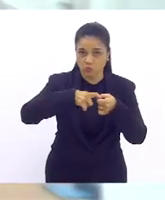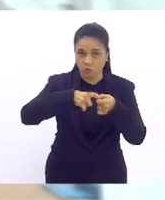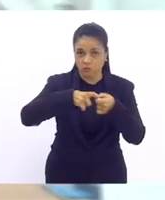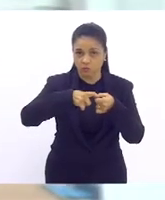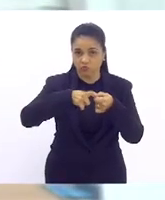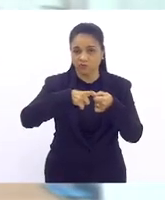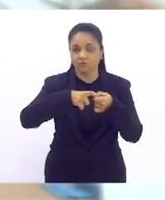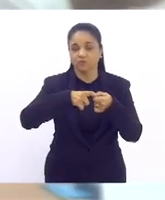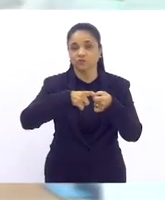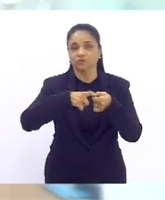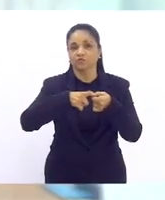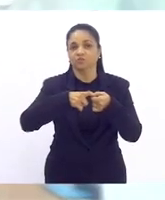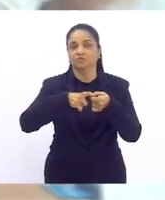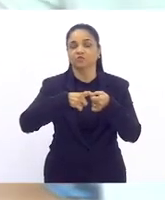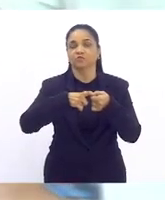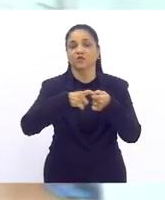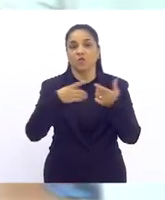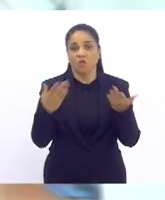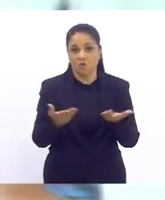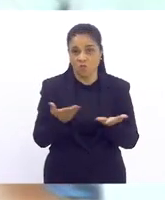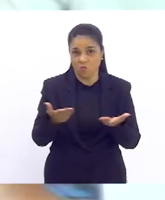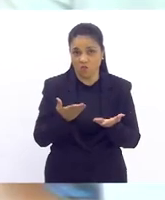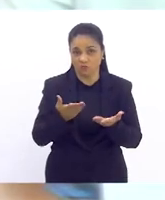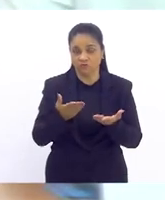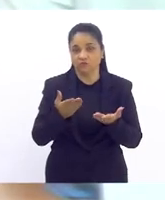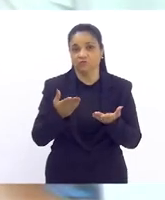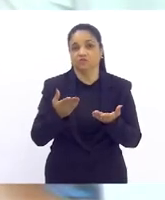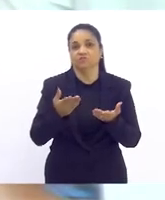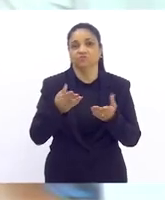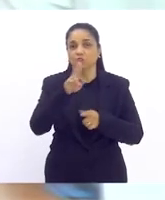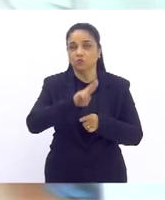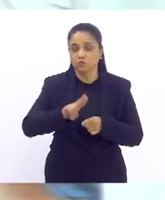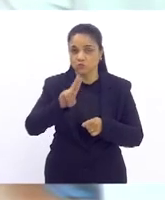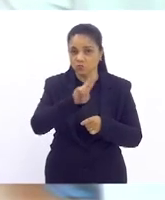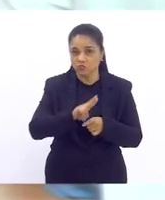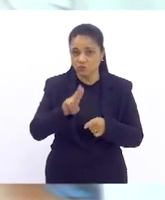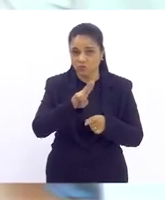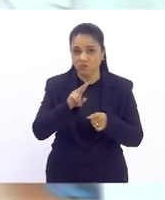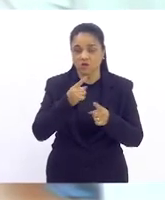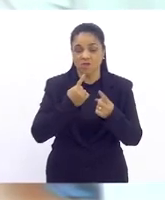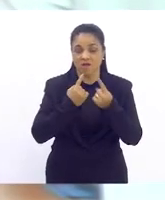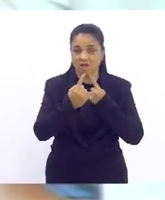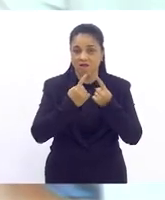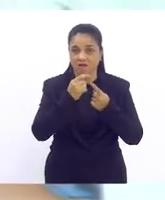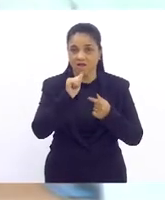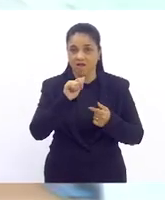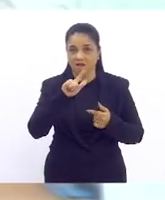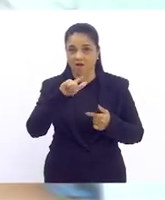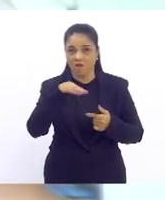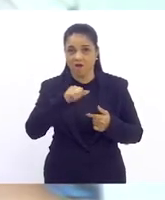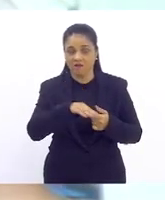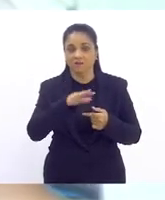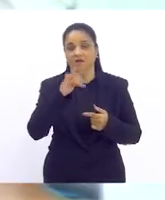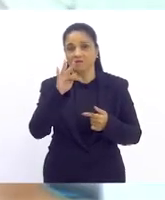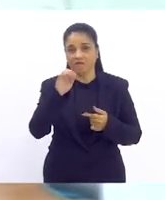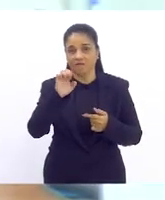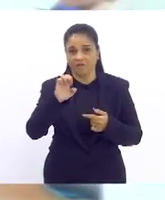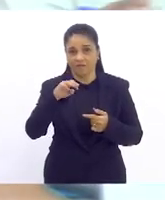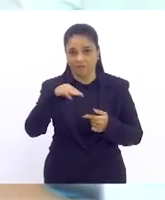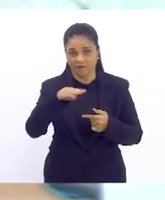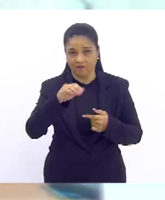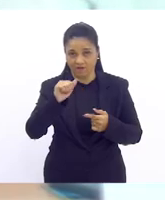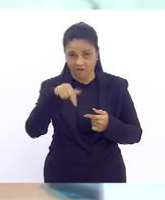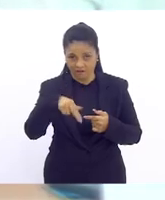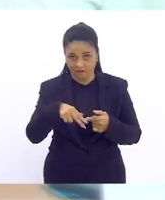hoje o que tem sendo feito o que está sendo utilizado em Alcântara é recurso de ter câncer a gente já está utilizando o fecanha